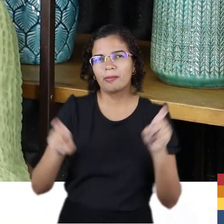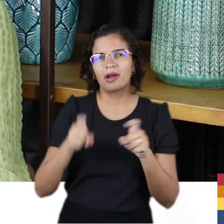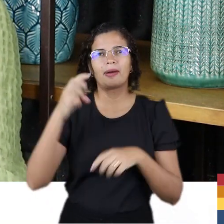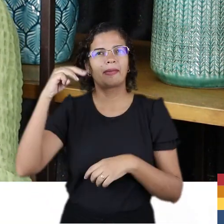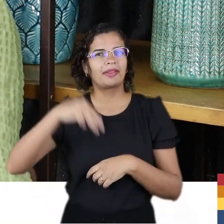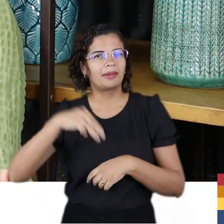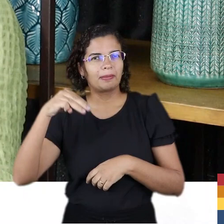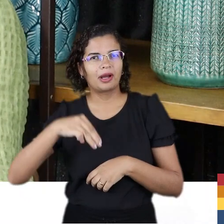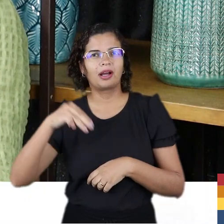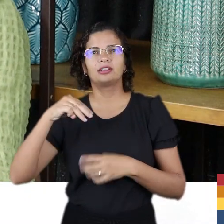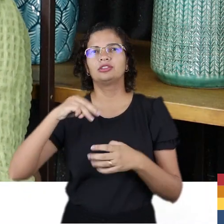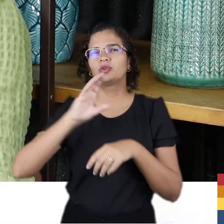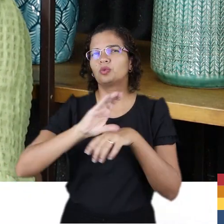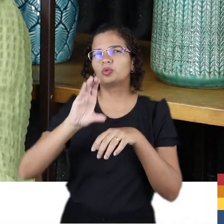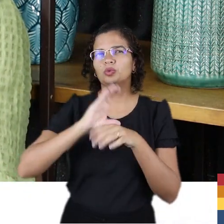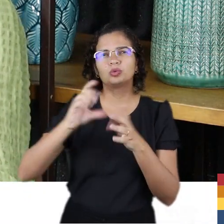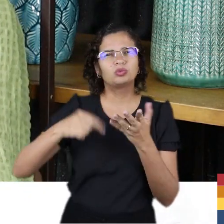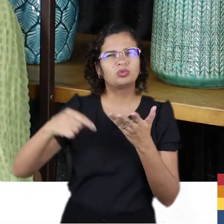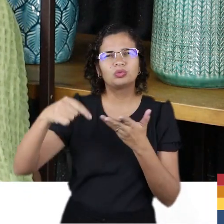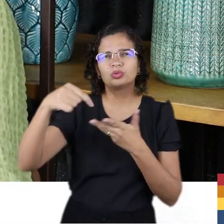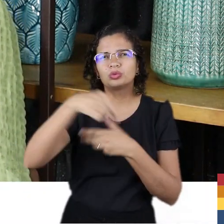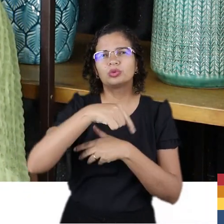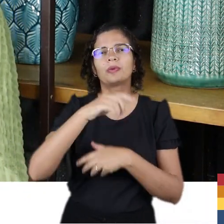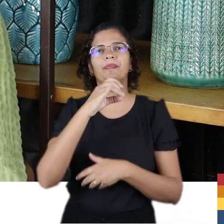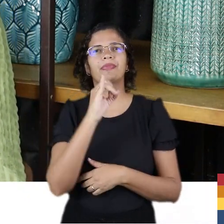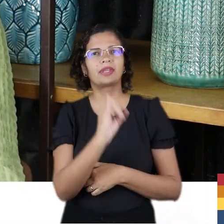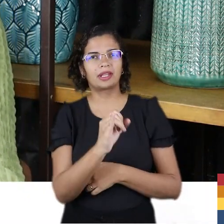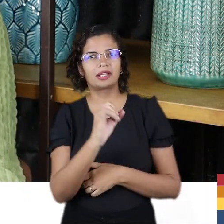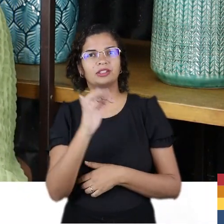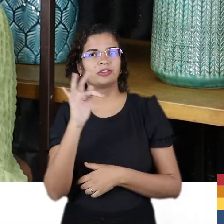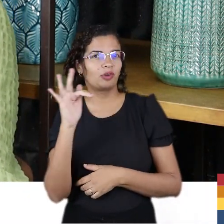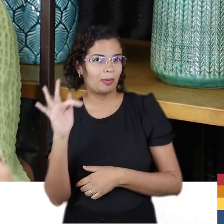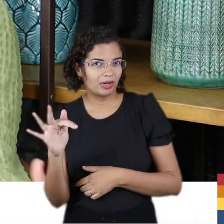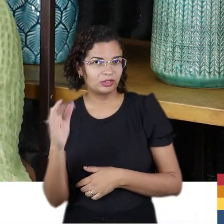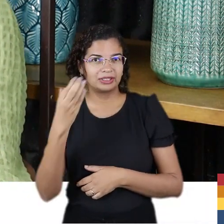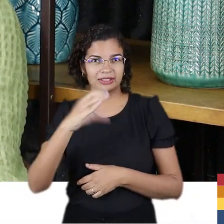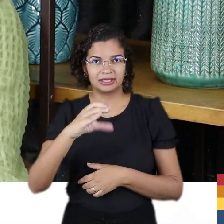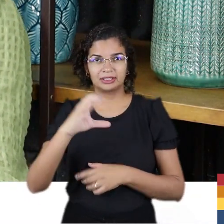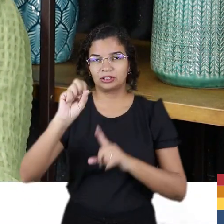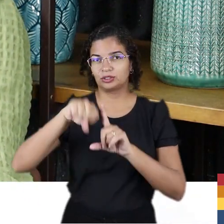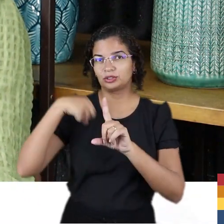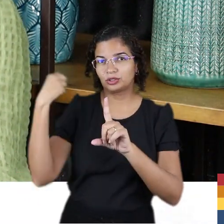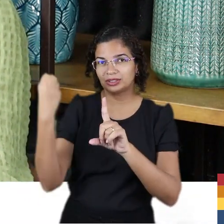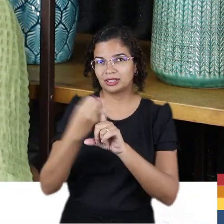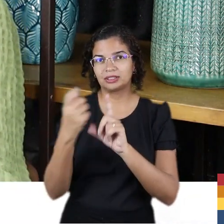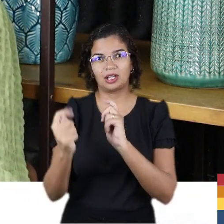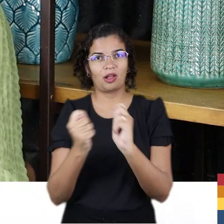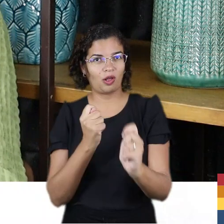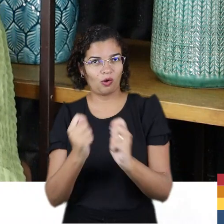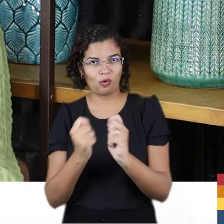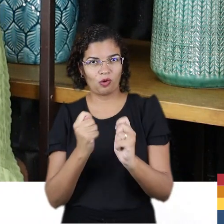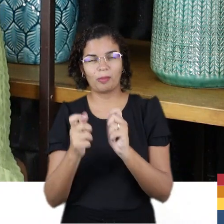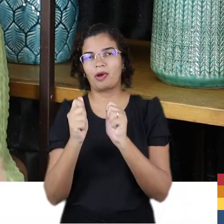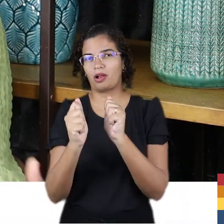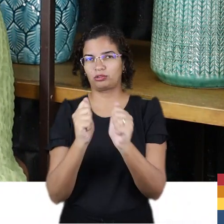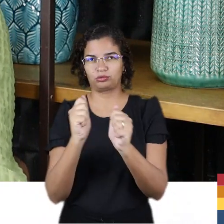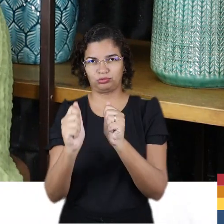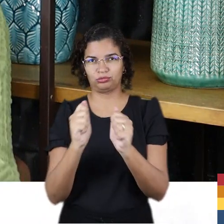direcionem para cursos, a exemplo, biotecnologia, a farmacogeneticia,